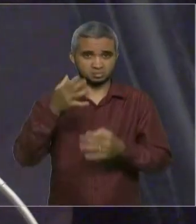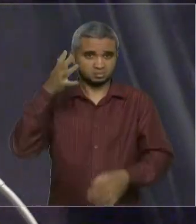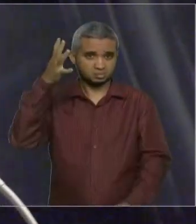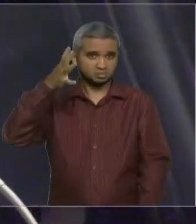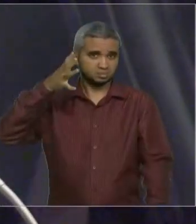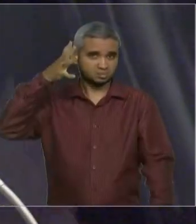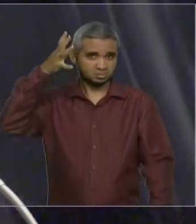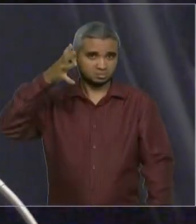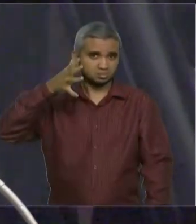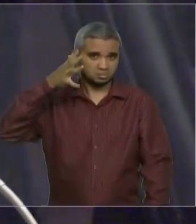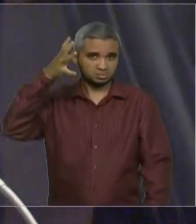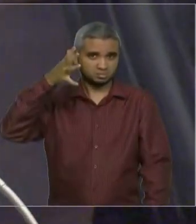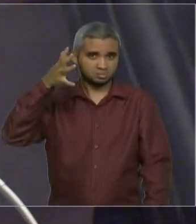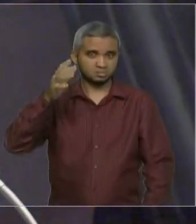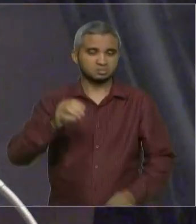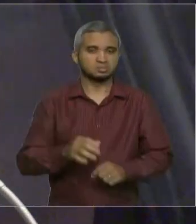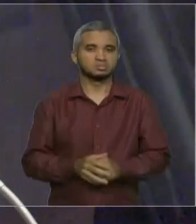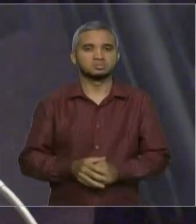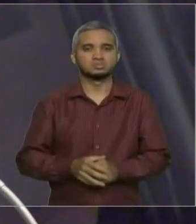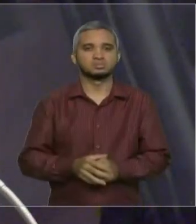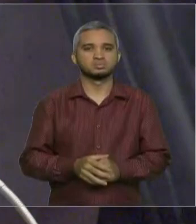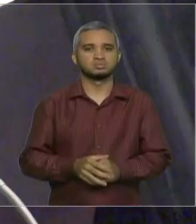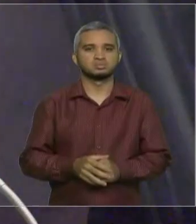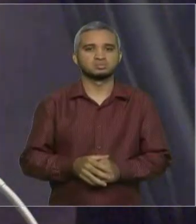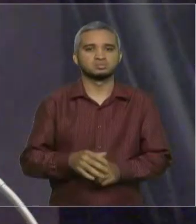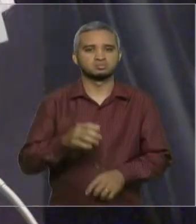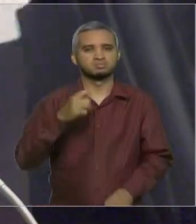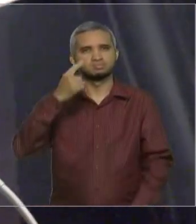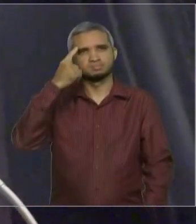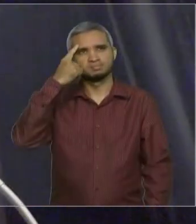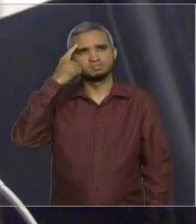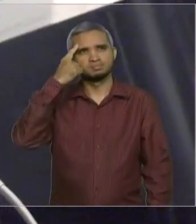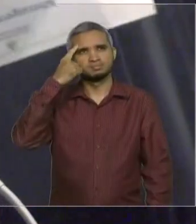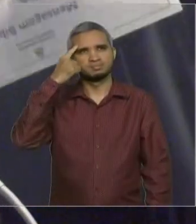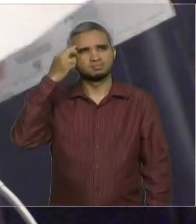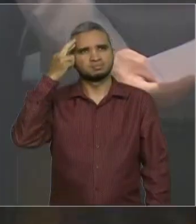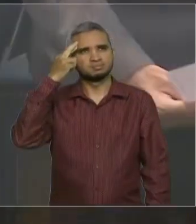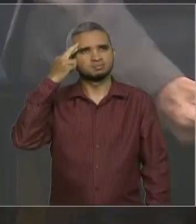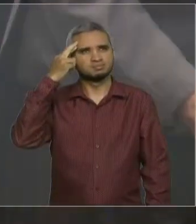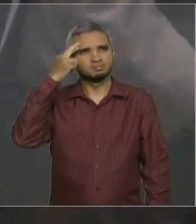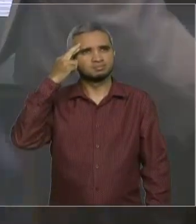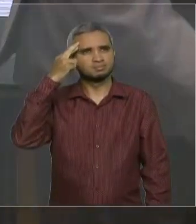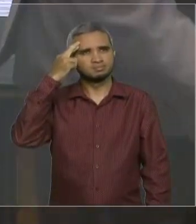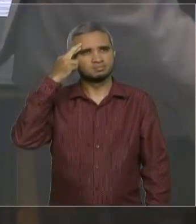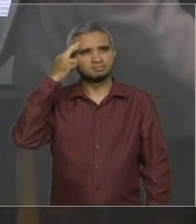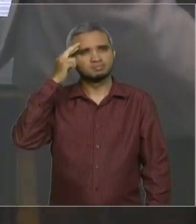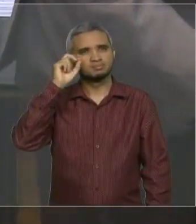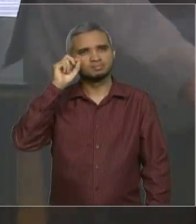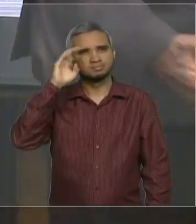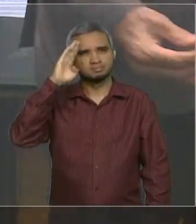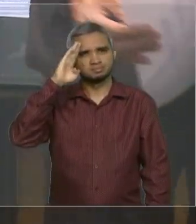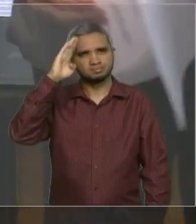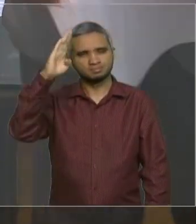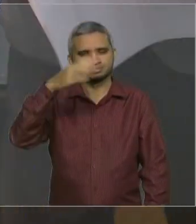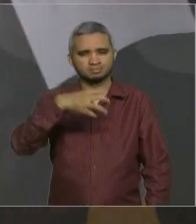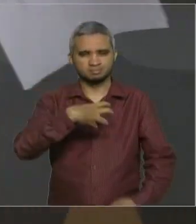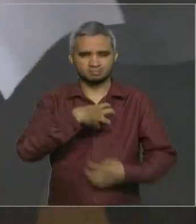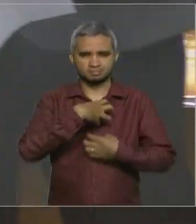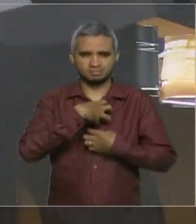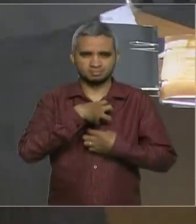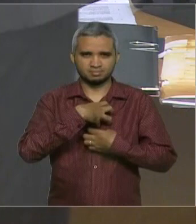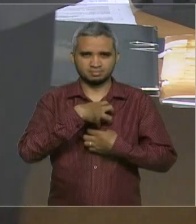refletindo sobre o sentimento mais nobre que eu considero que o ser humano pode ter, o sentimento